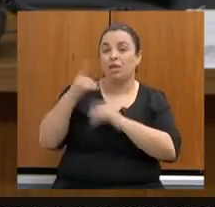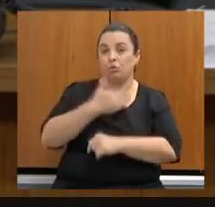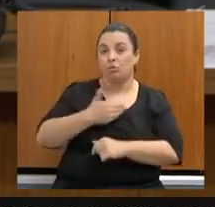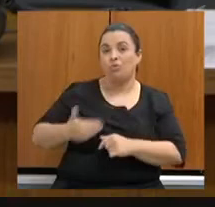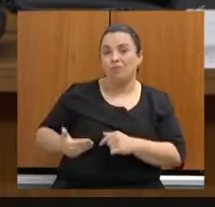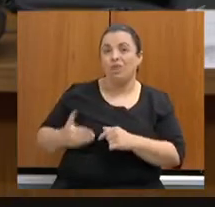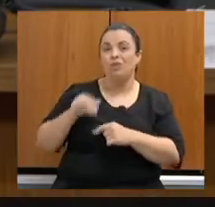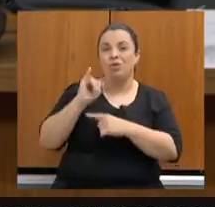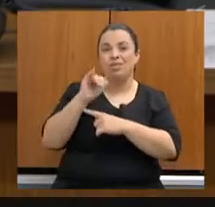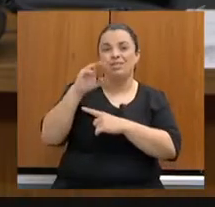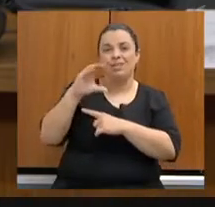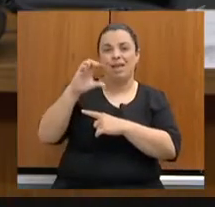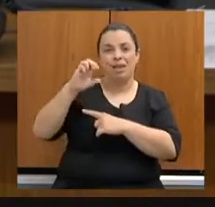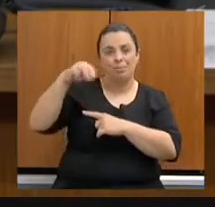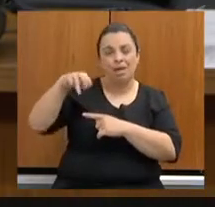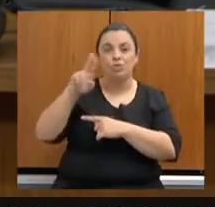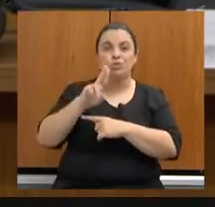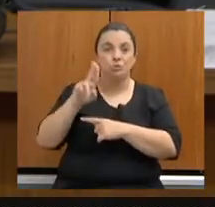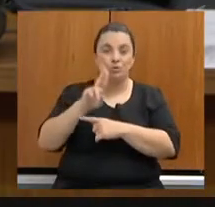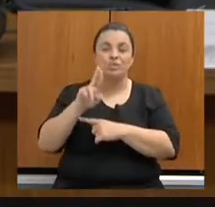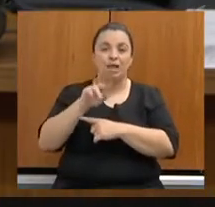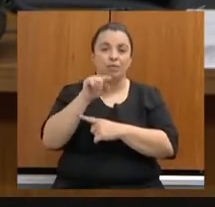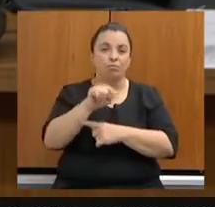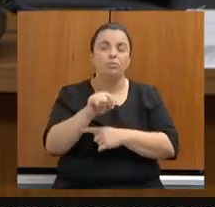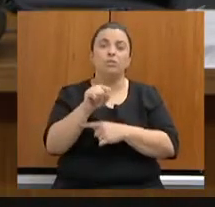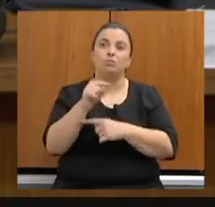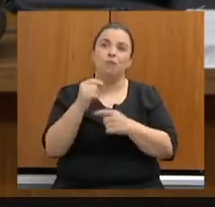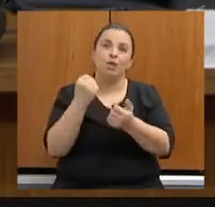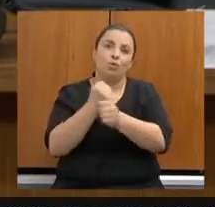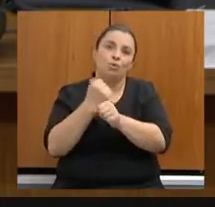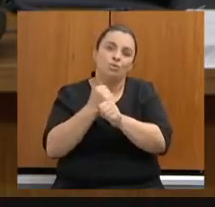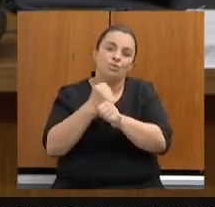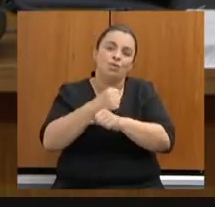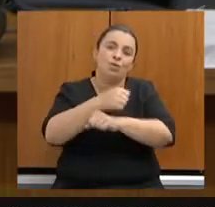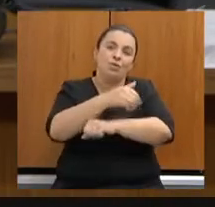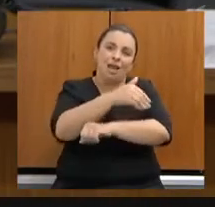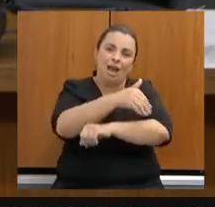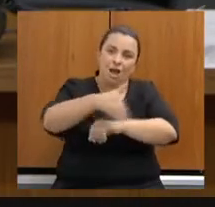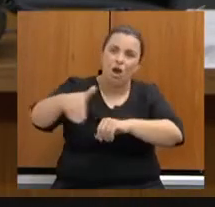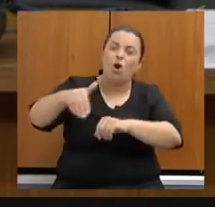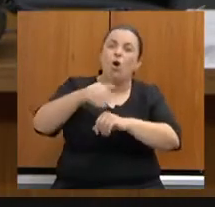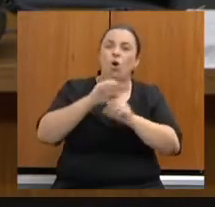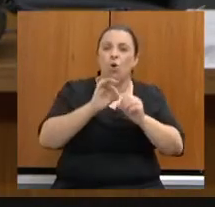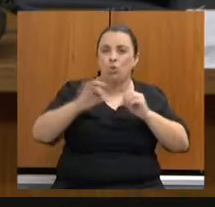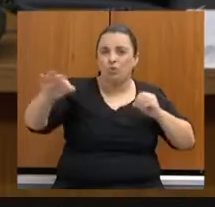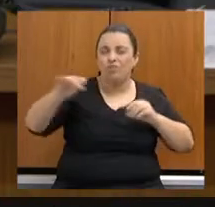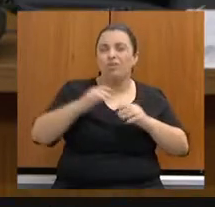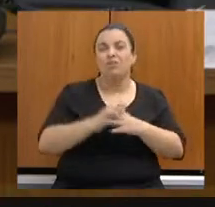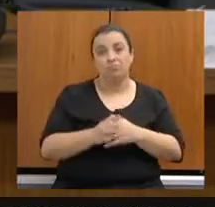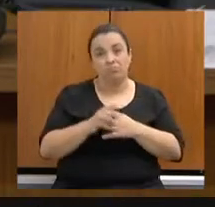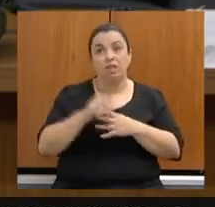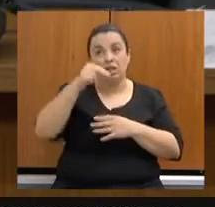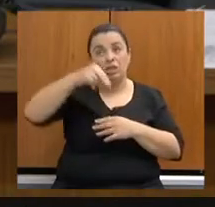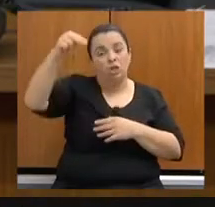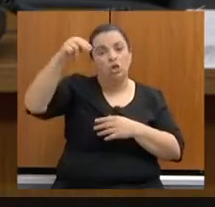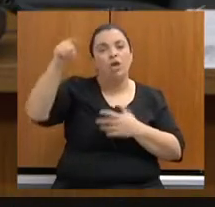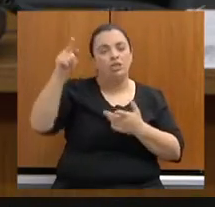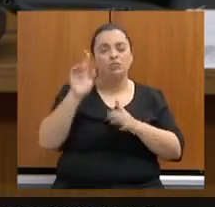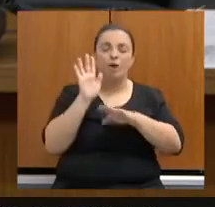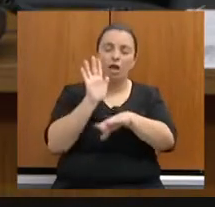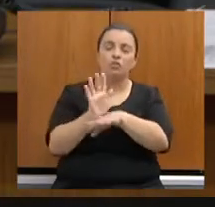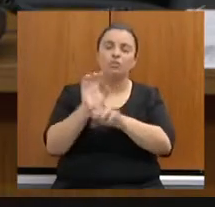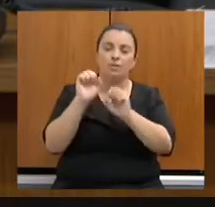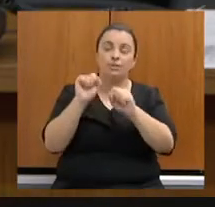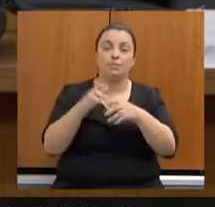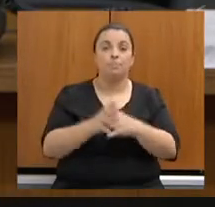aplicado o que vai ajudar muito desenvolvimento das certidões positivas com meu caso de todo o noroeste e a